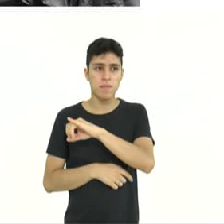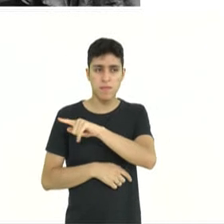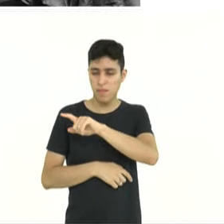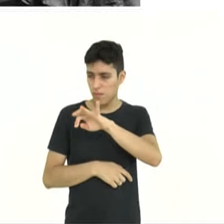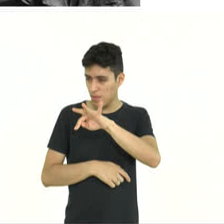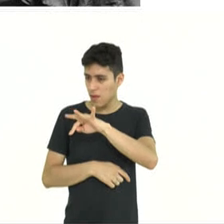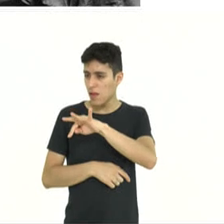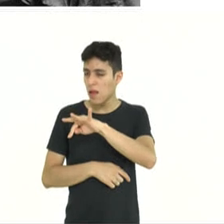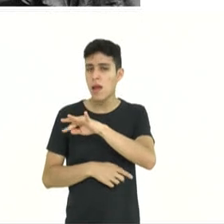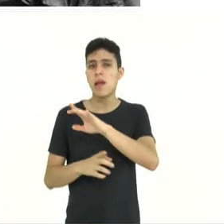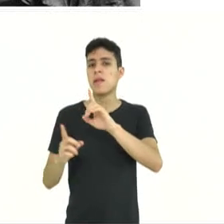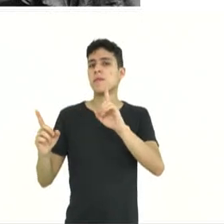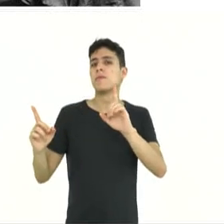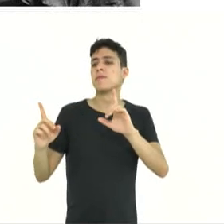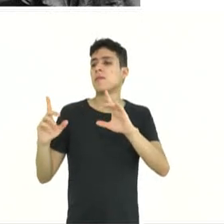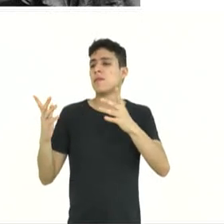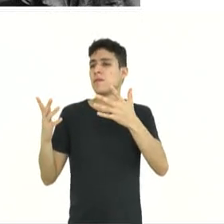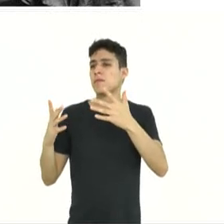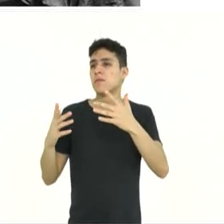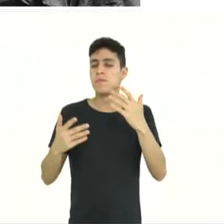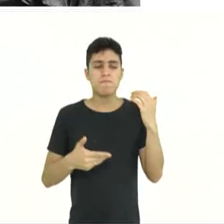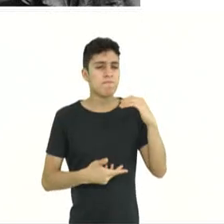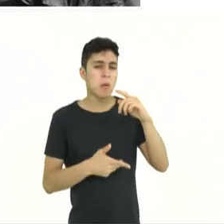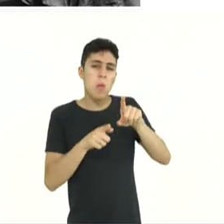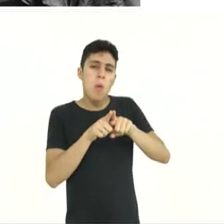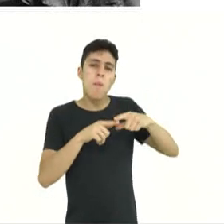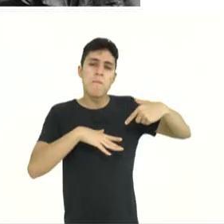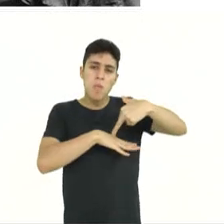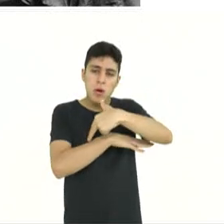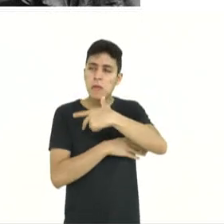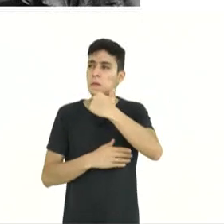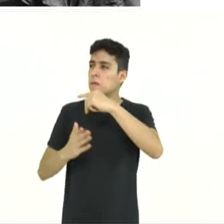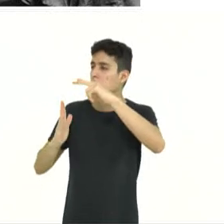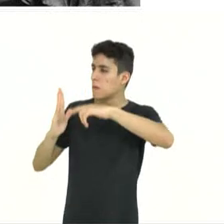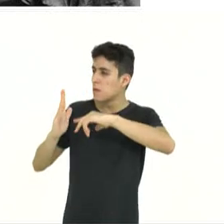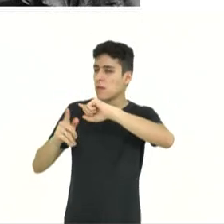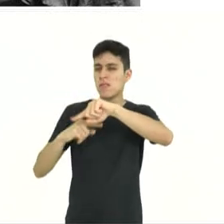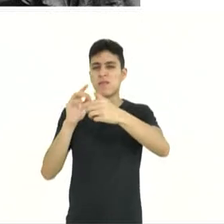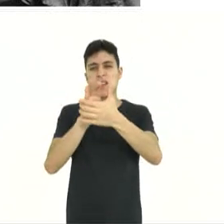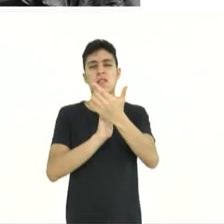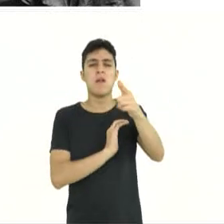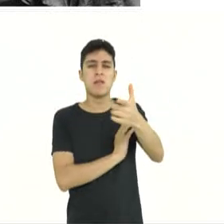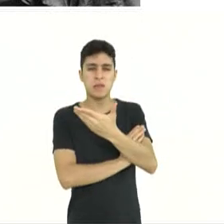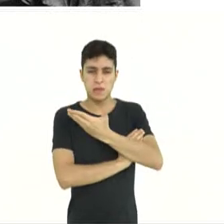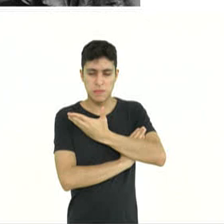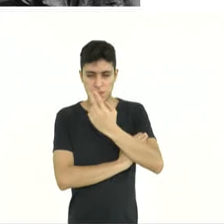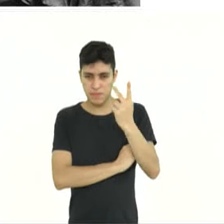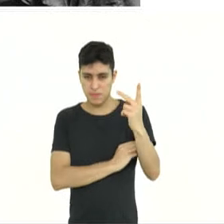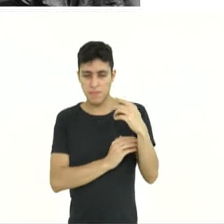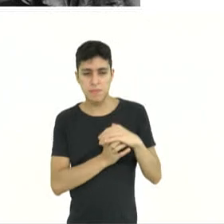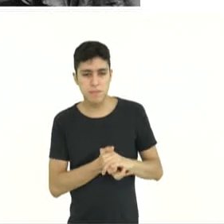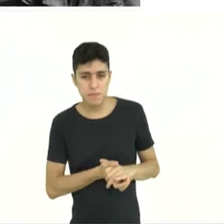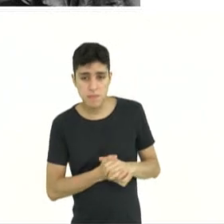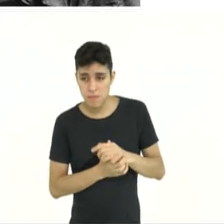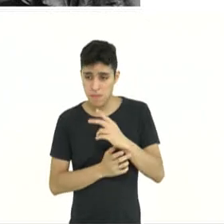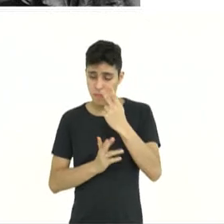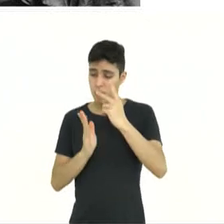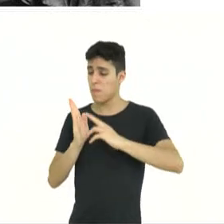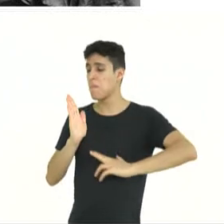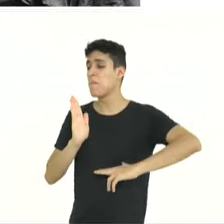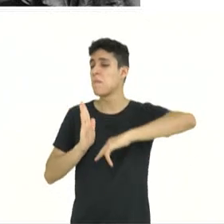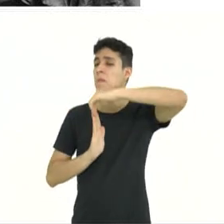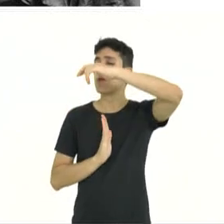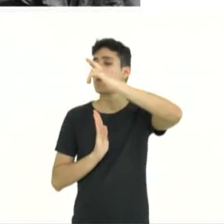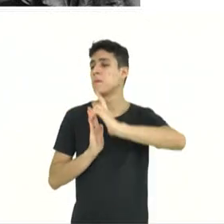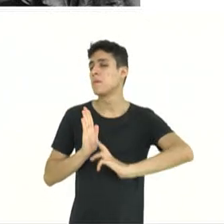modelo e se casou ficou higiene que era o irmão do Mané todo do money né é suas obras utilizavam estradas mais